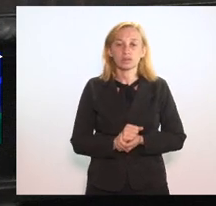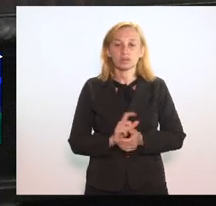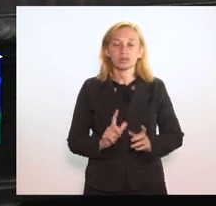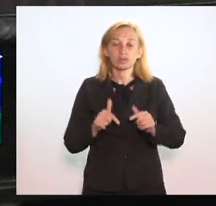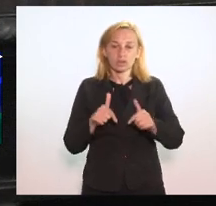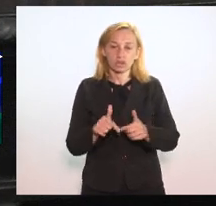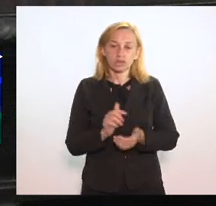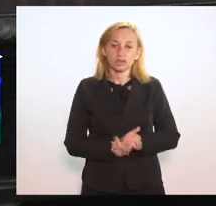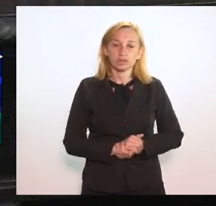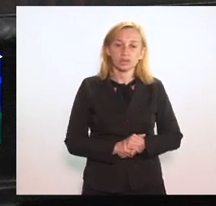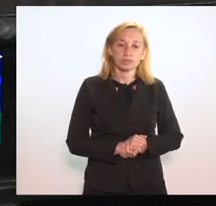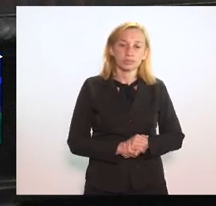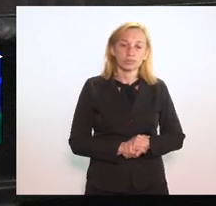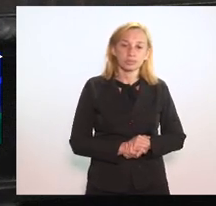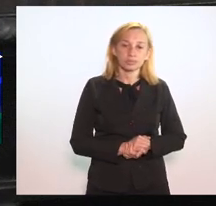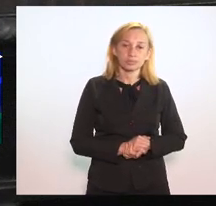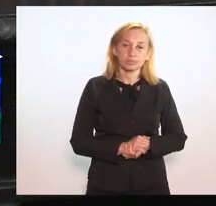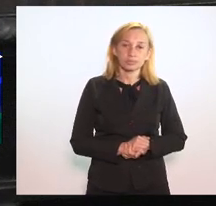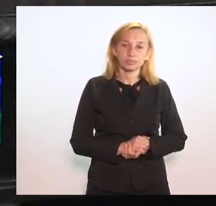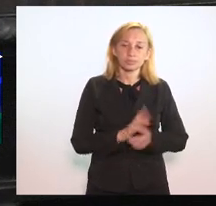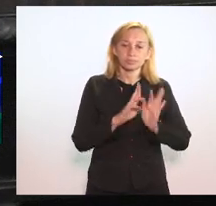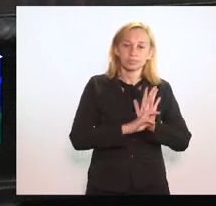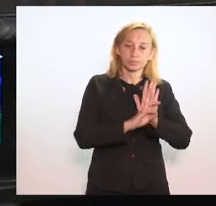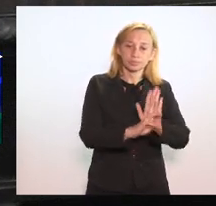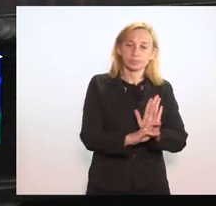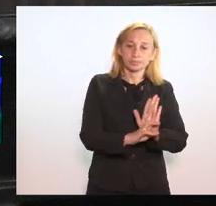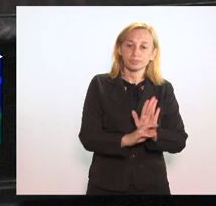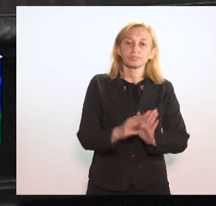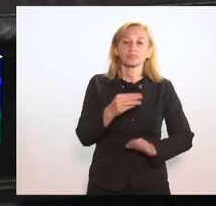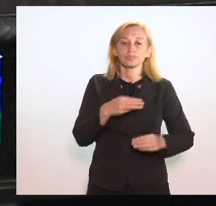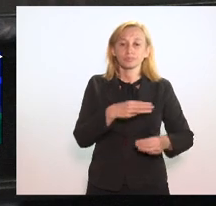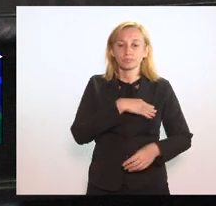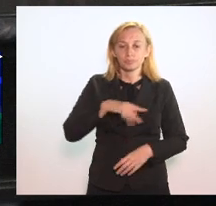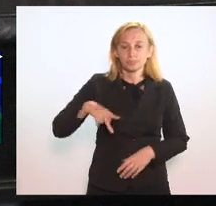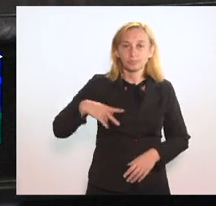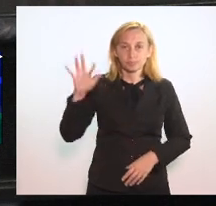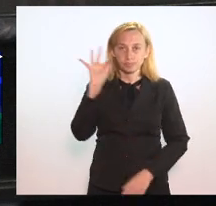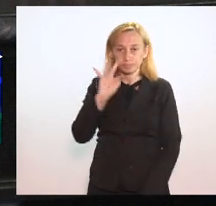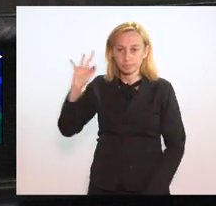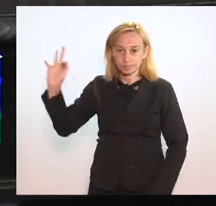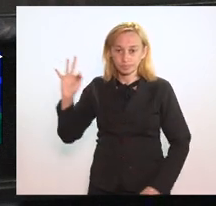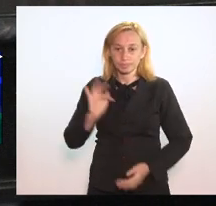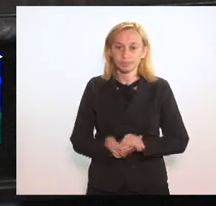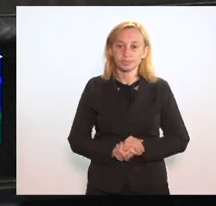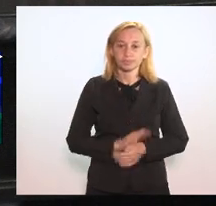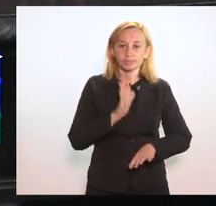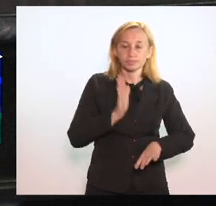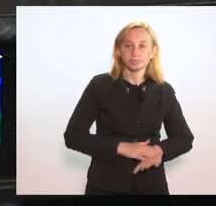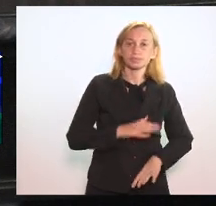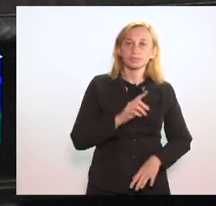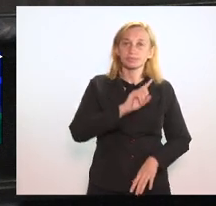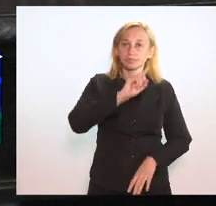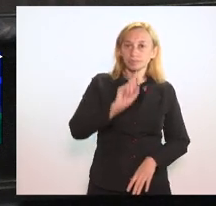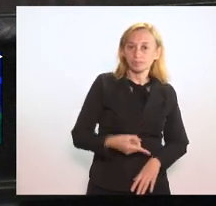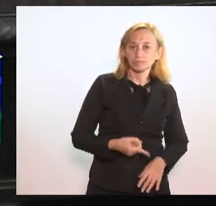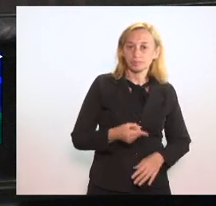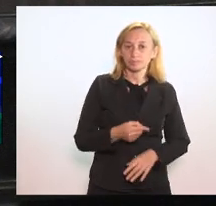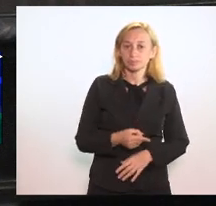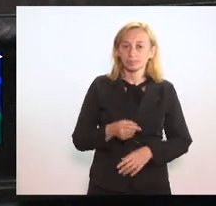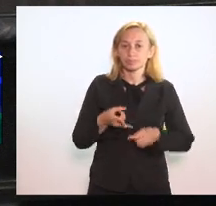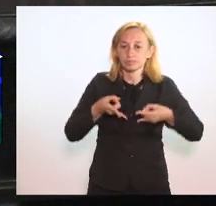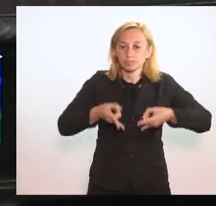que tramitam a partir das representações do Ministério Público Federal e cerca de mais de mil